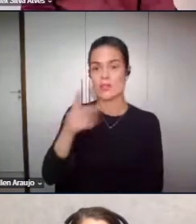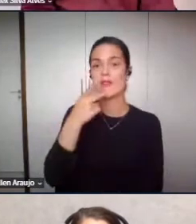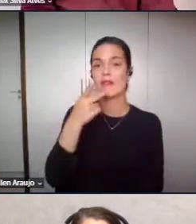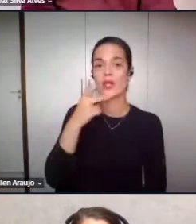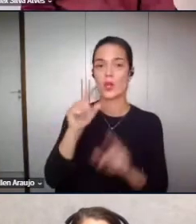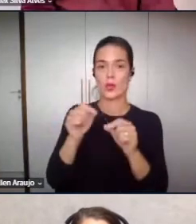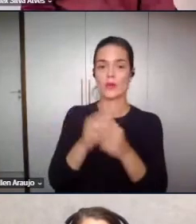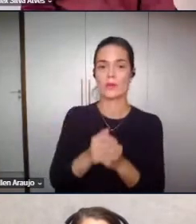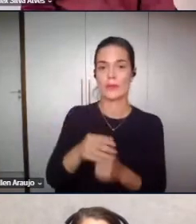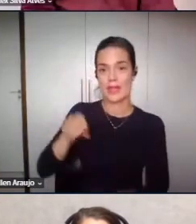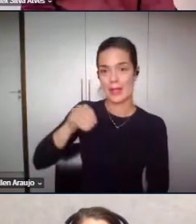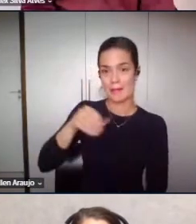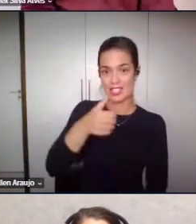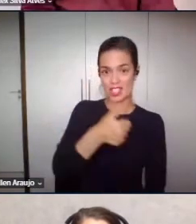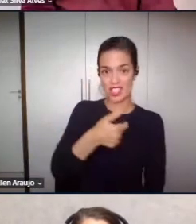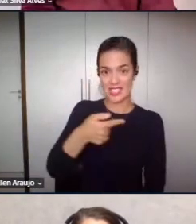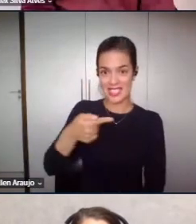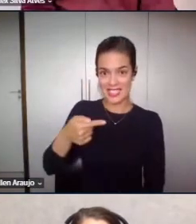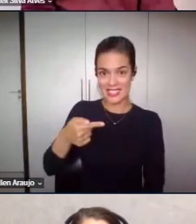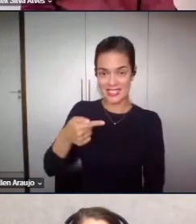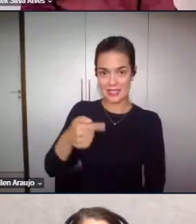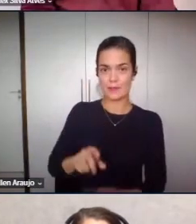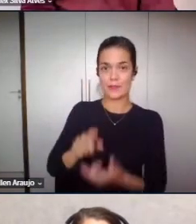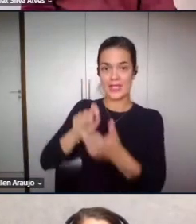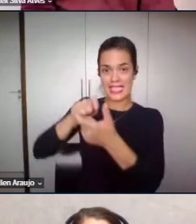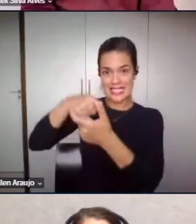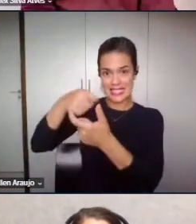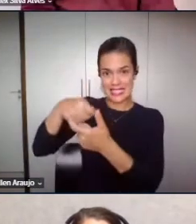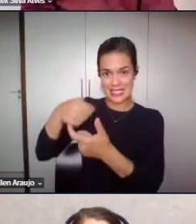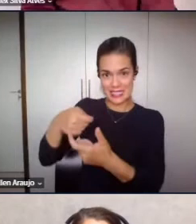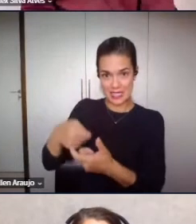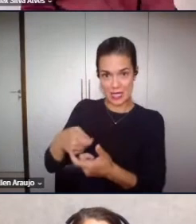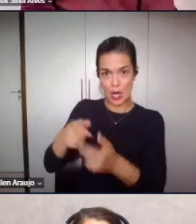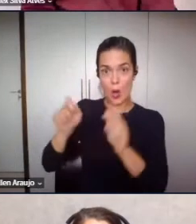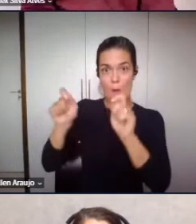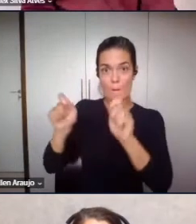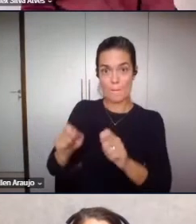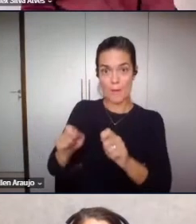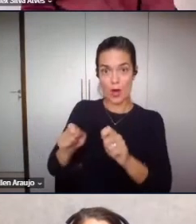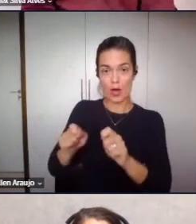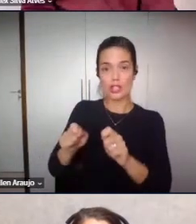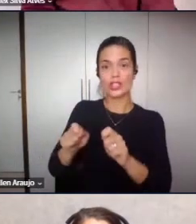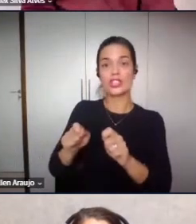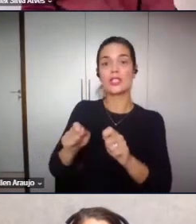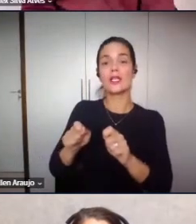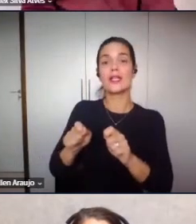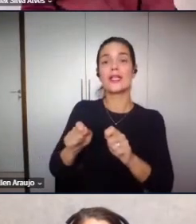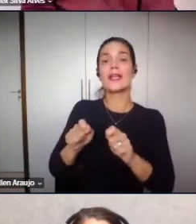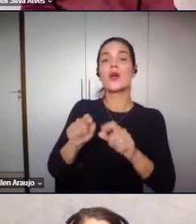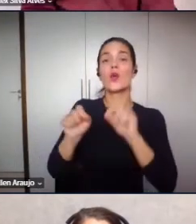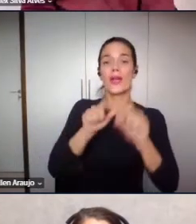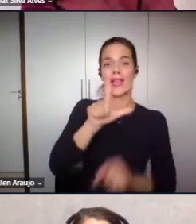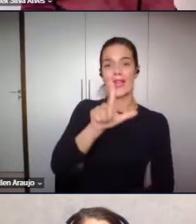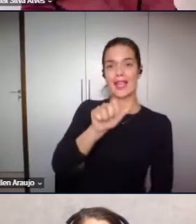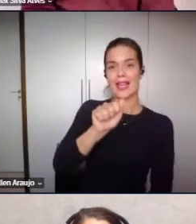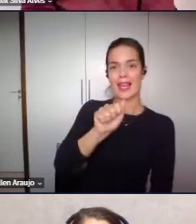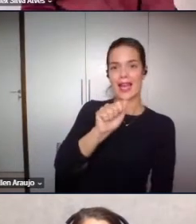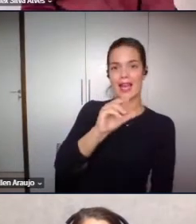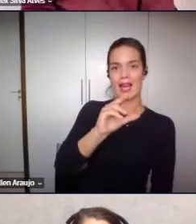página 17, os sinais termo podem vir a preencher uma lacuna descritiva da